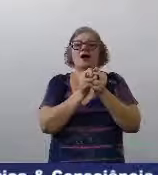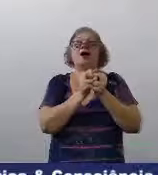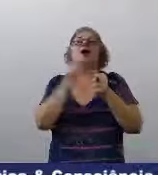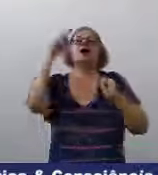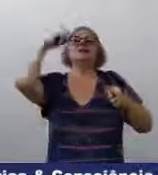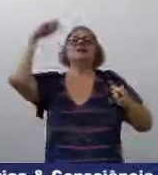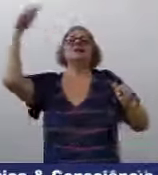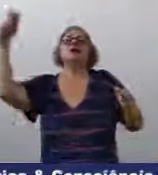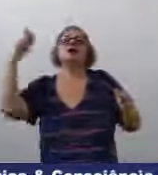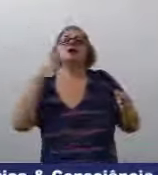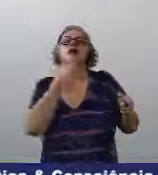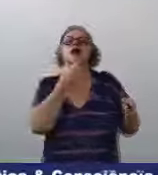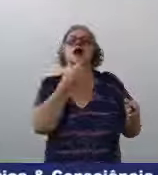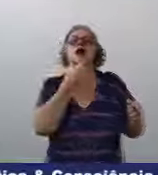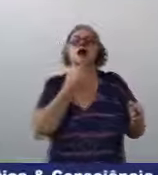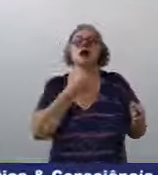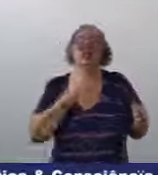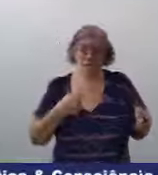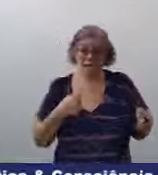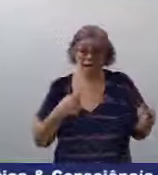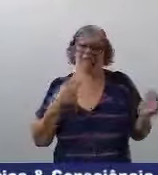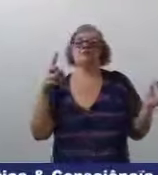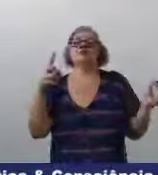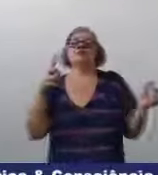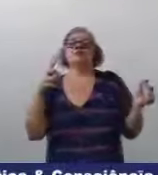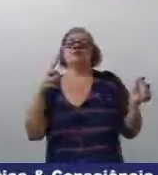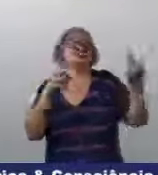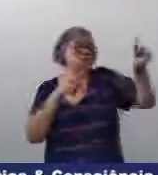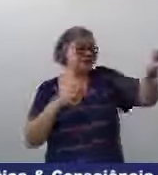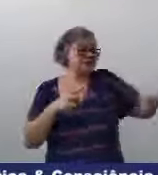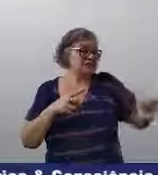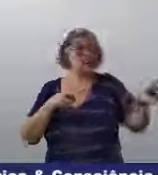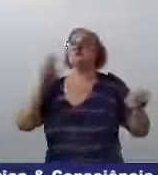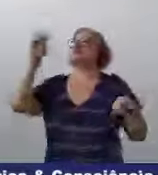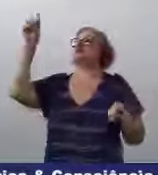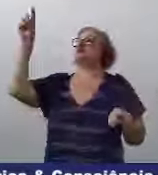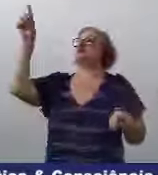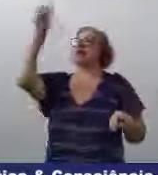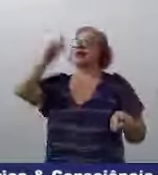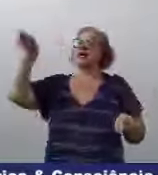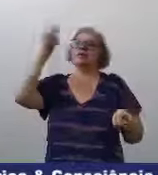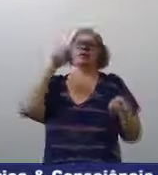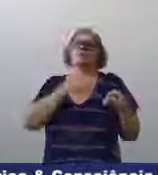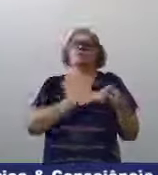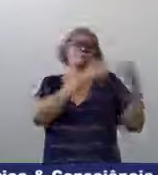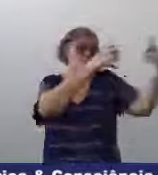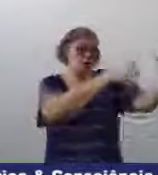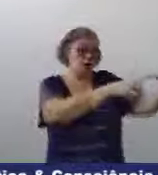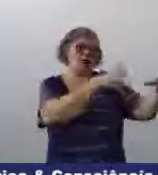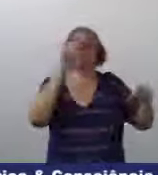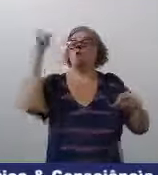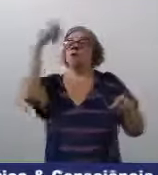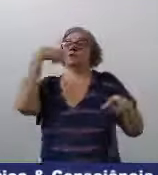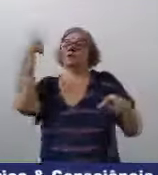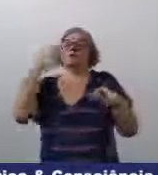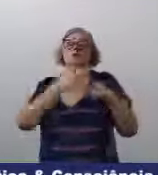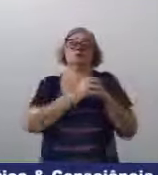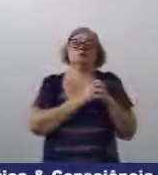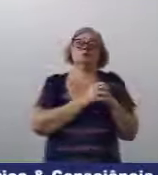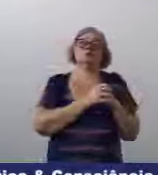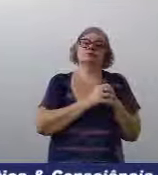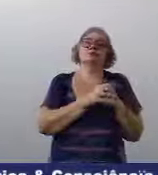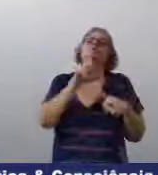elástica? Essa era a ideia de Einstein sobre espaço e tempo. E que para nós é difícil, mas temos que